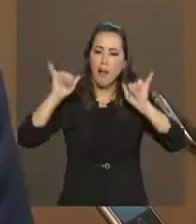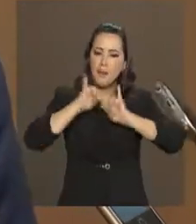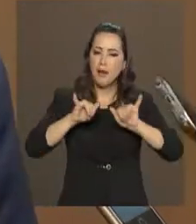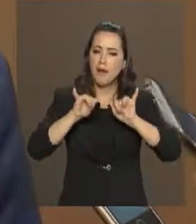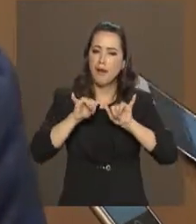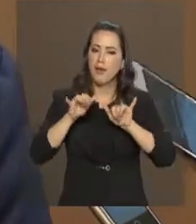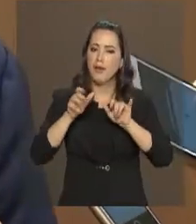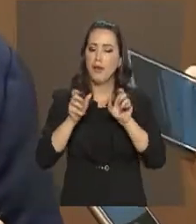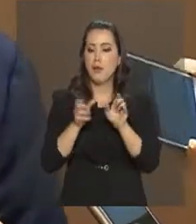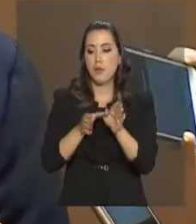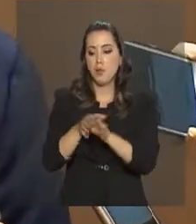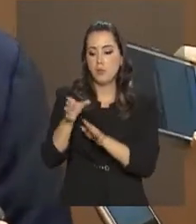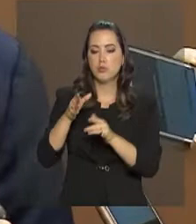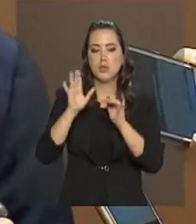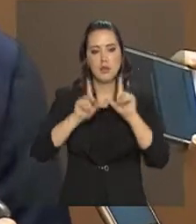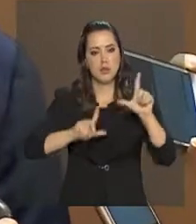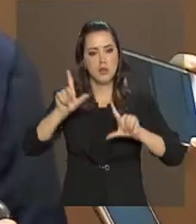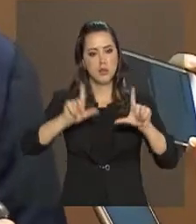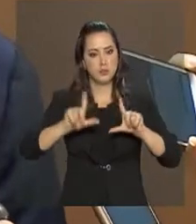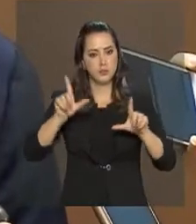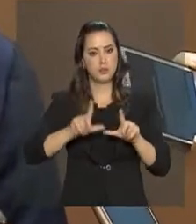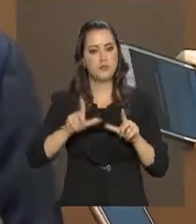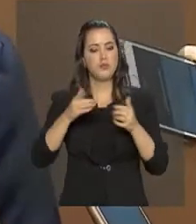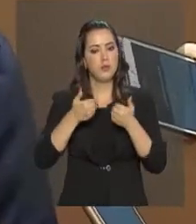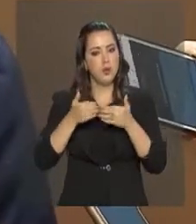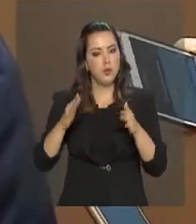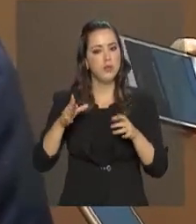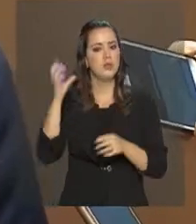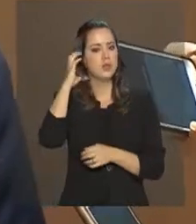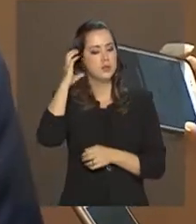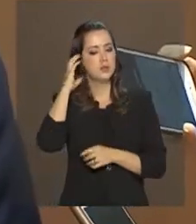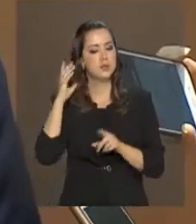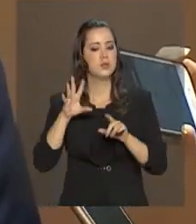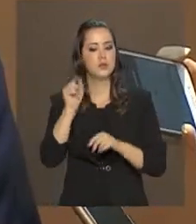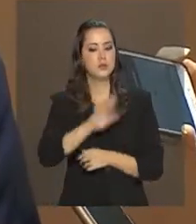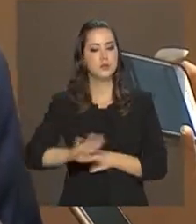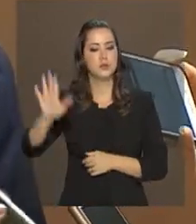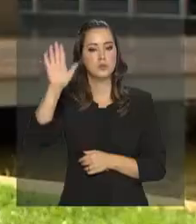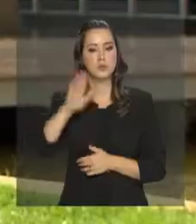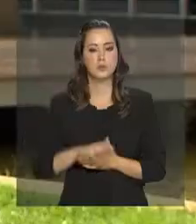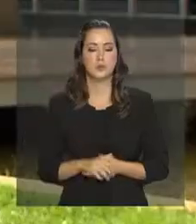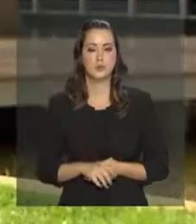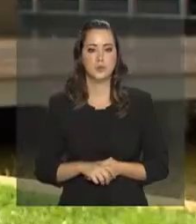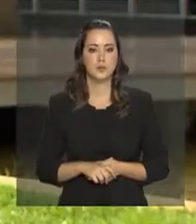brasileira em TV e canais abertos e em rádios também em todo o Brasil.